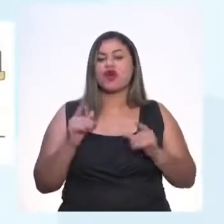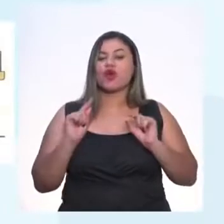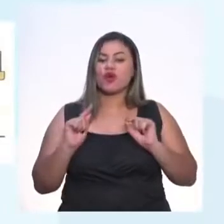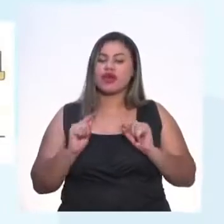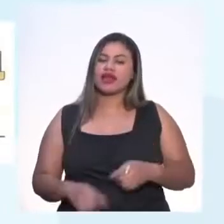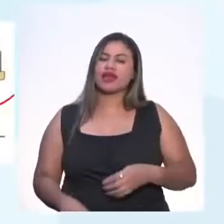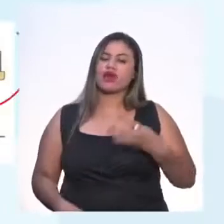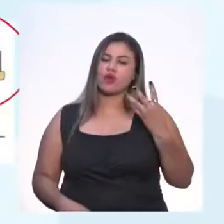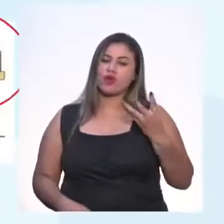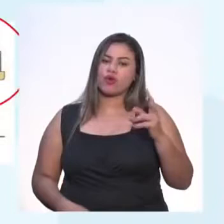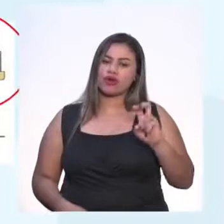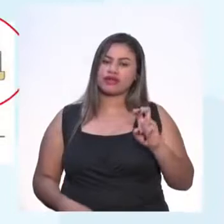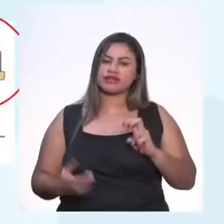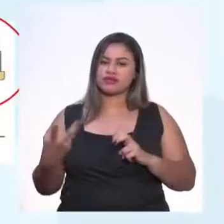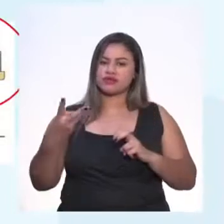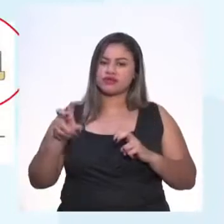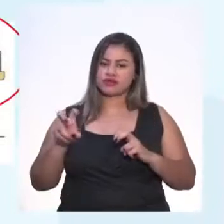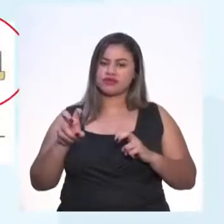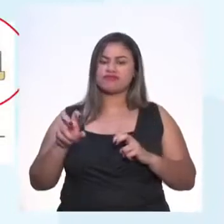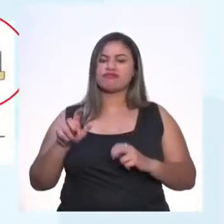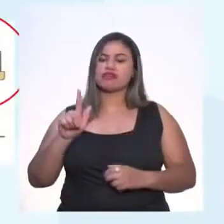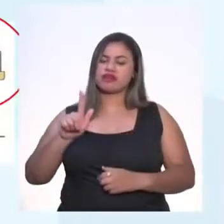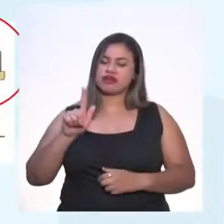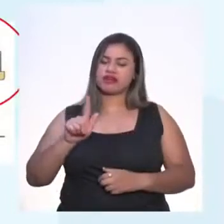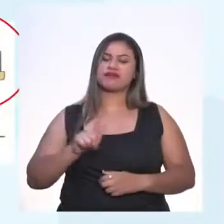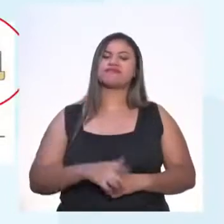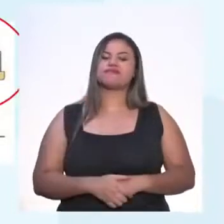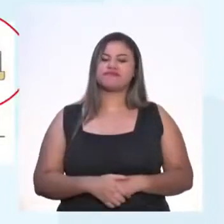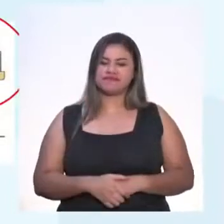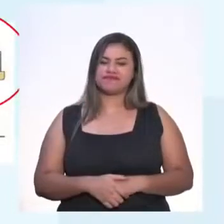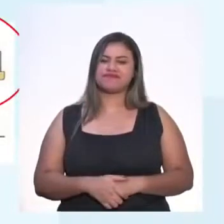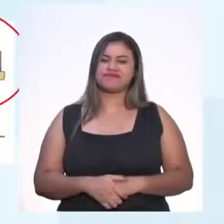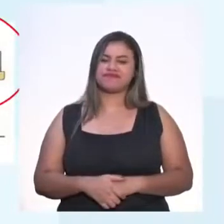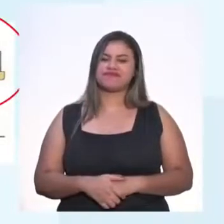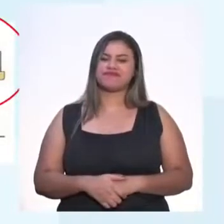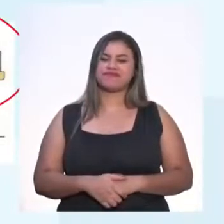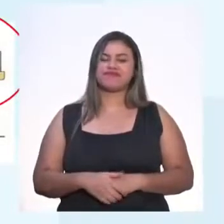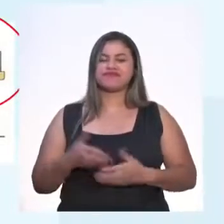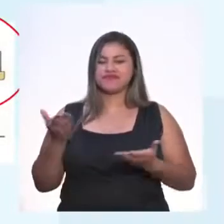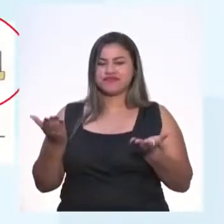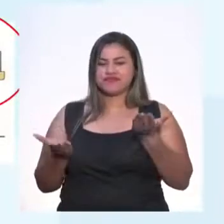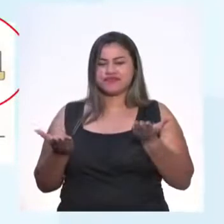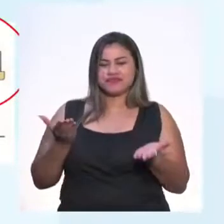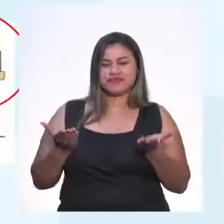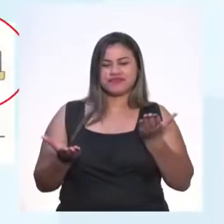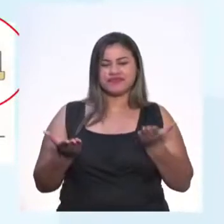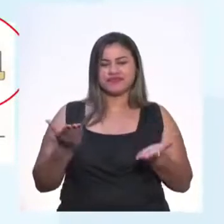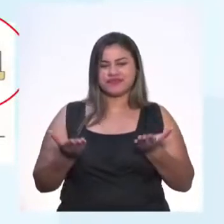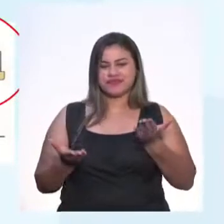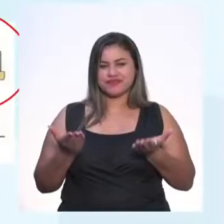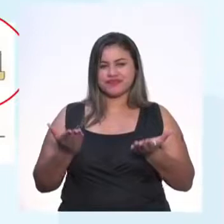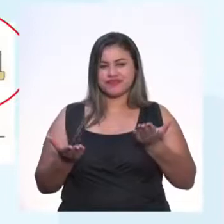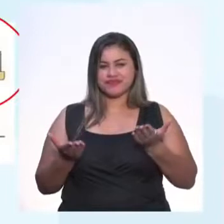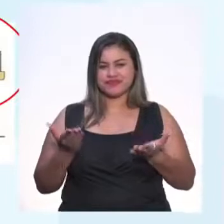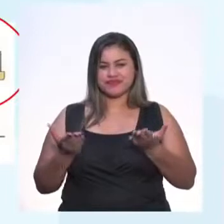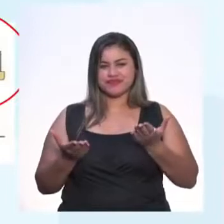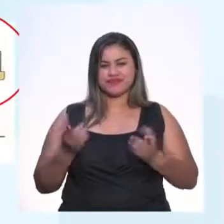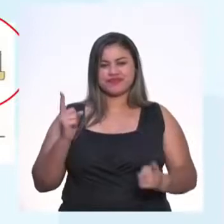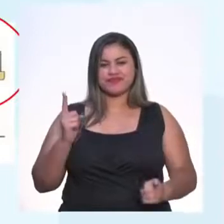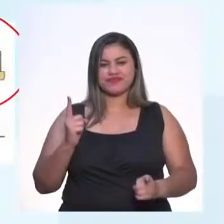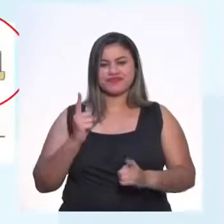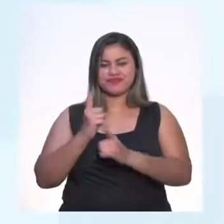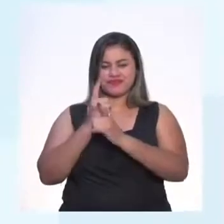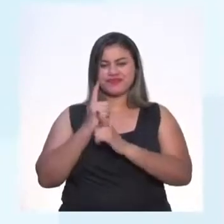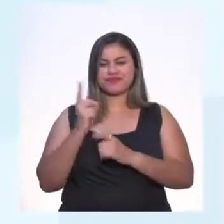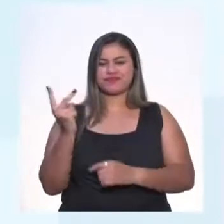ter 45 gramas. Legal, tá? né? A ideia é manter aí cada lado 45 gramas você encontrar